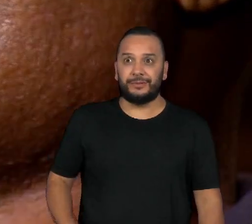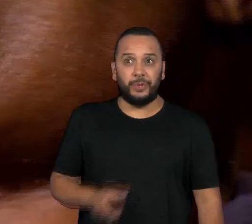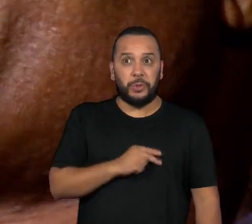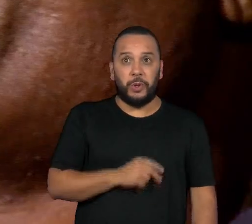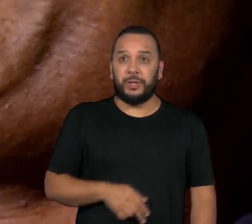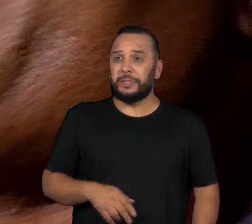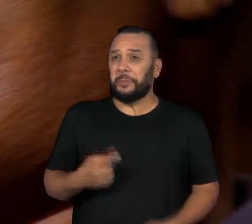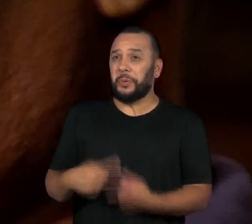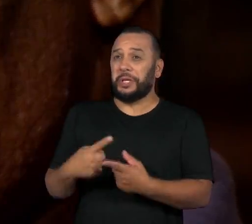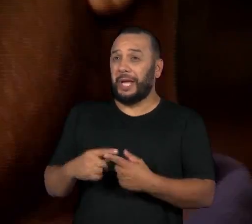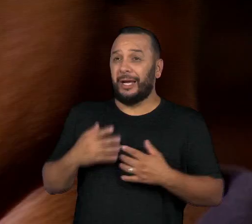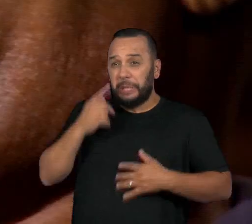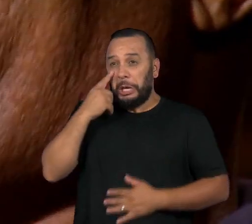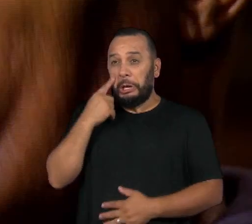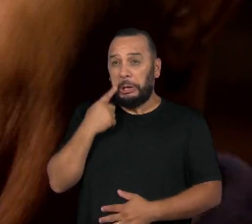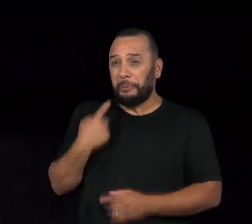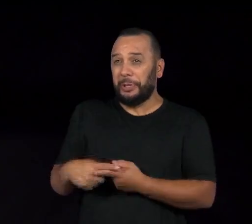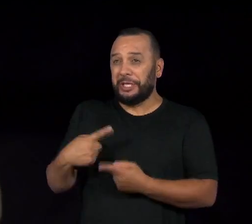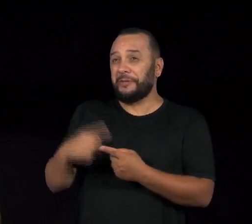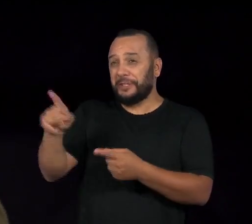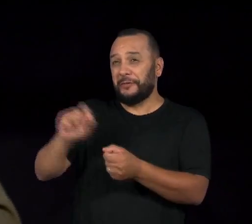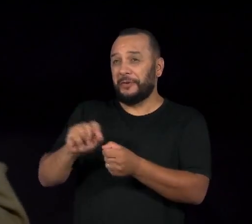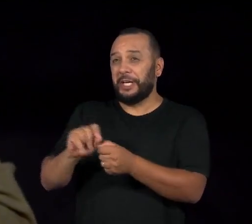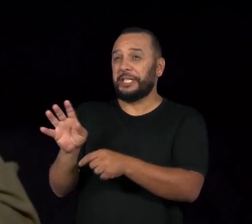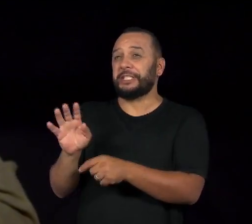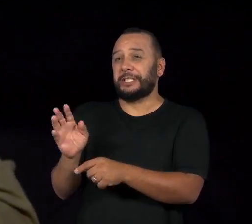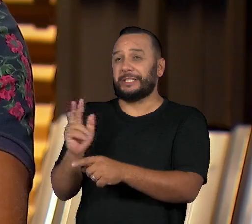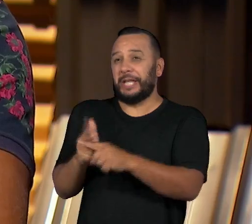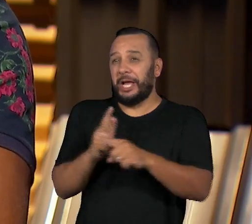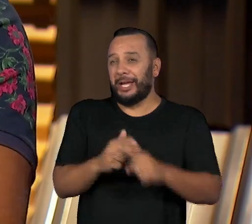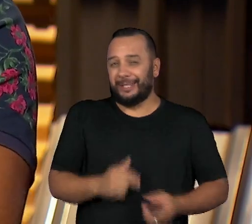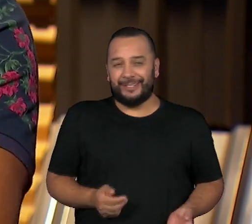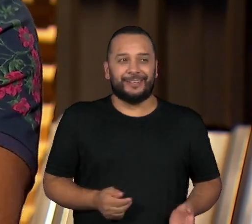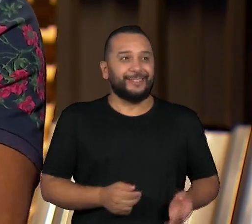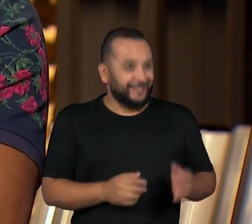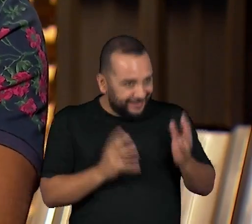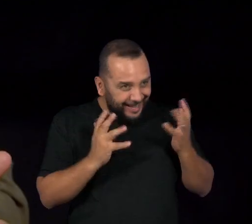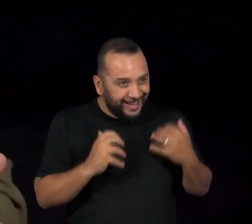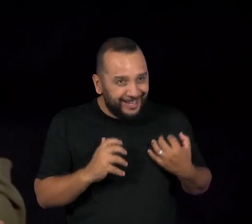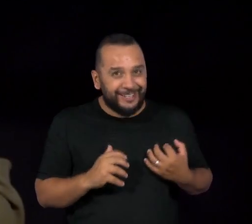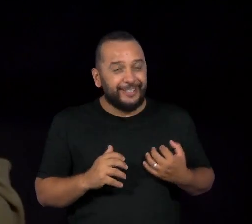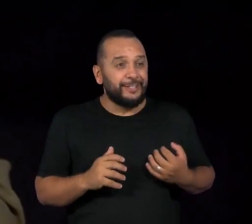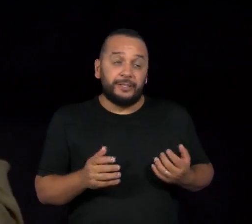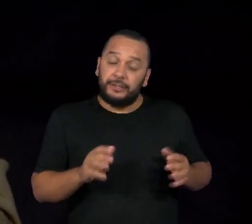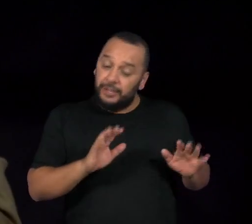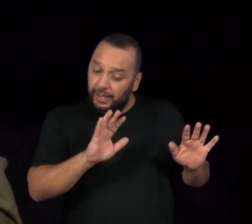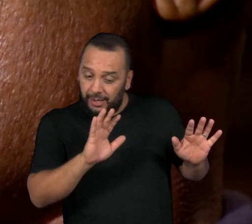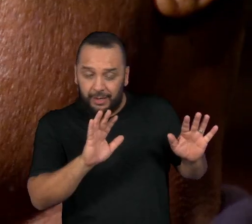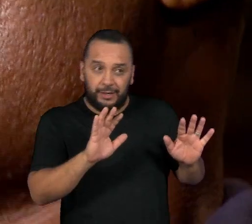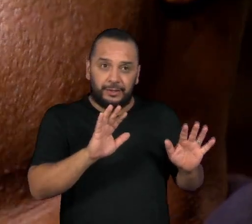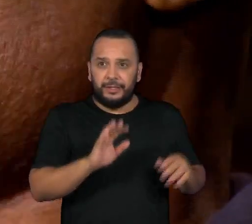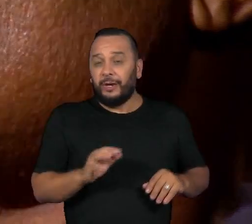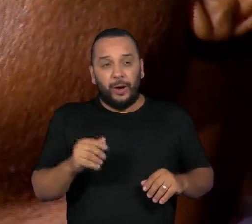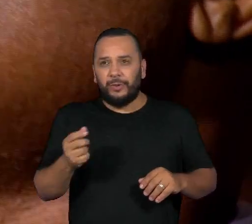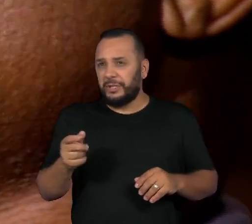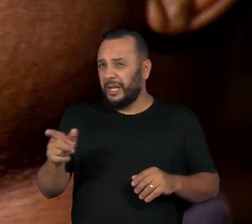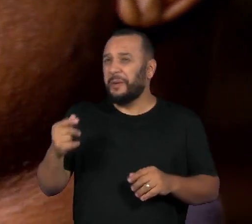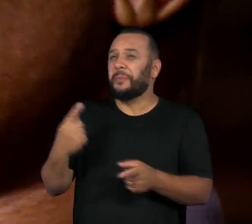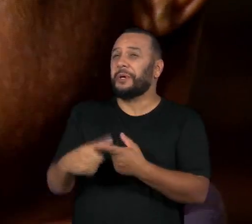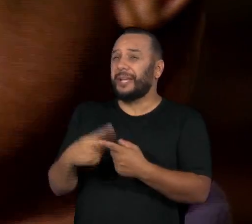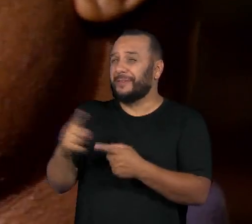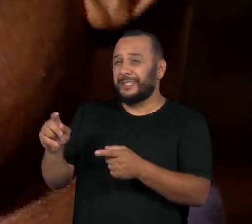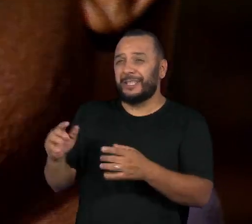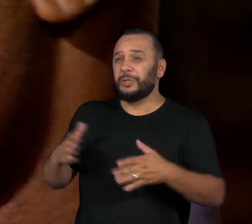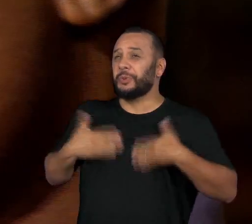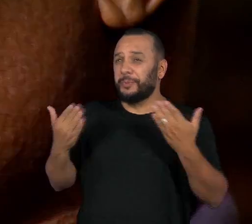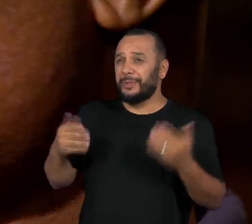que você fez isso com a gente? Sério? Gente, tem gente que falou, pô, eu não era bem assim. Por que você fez isso com a